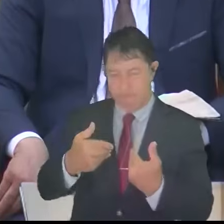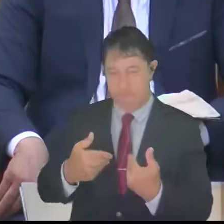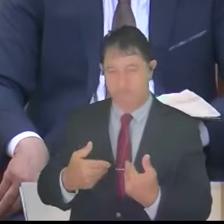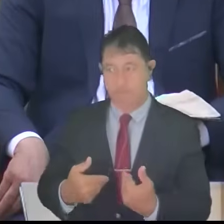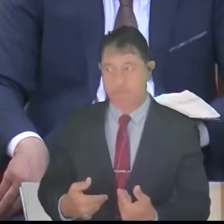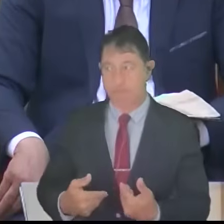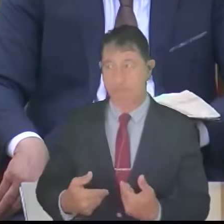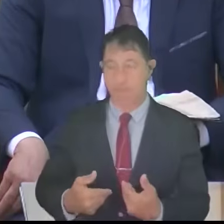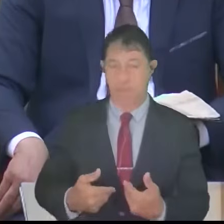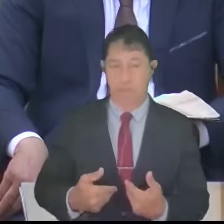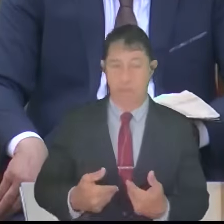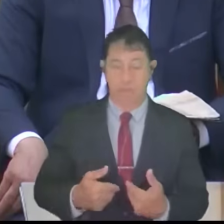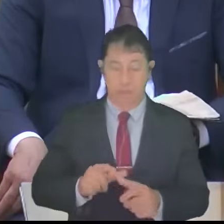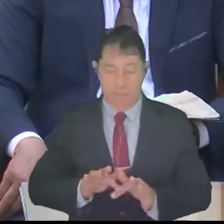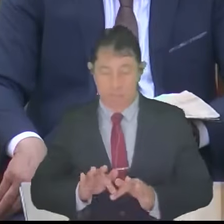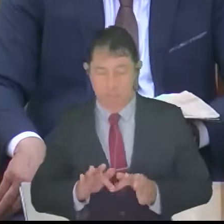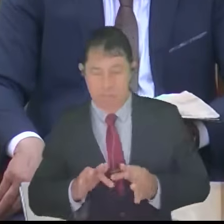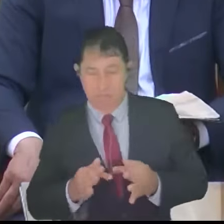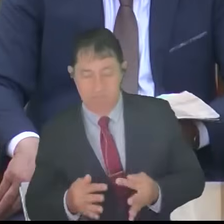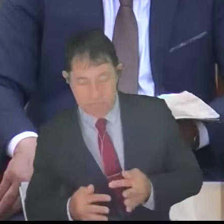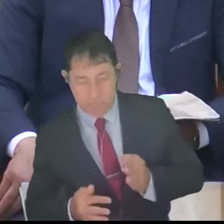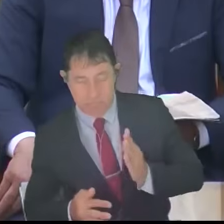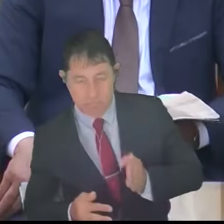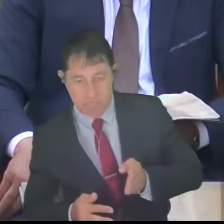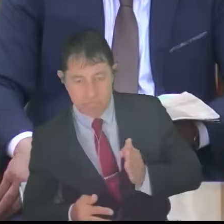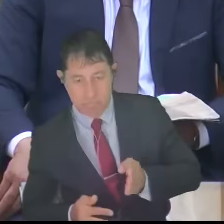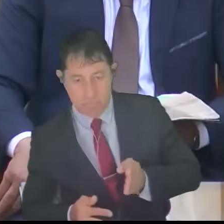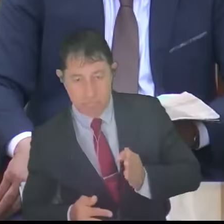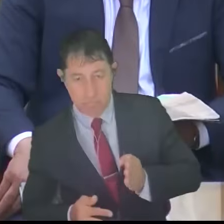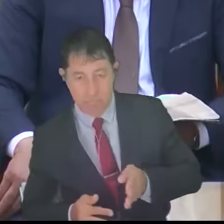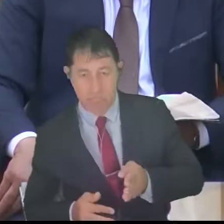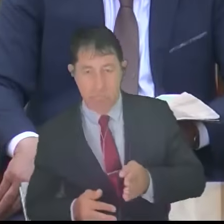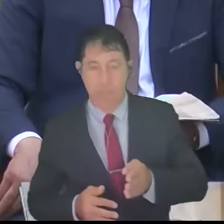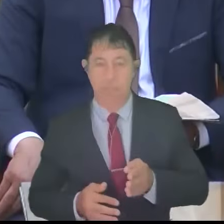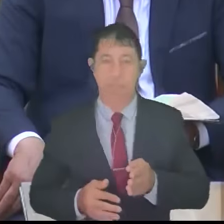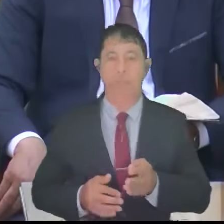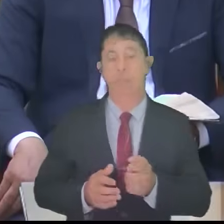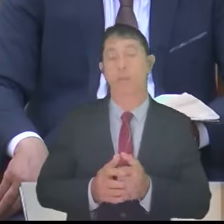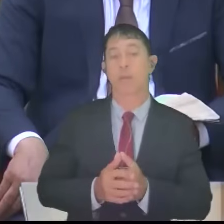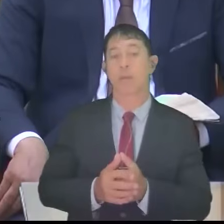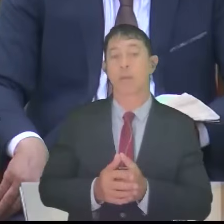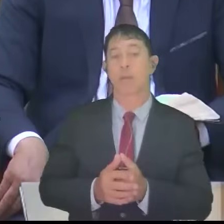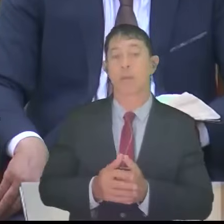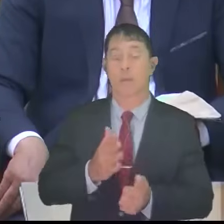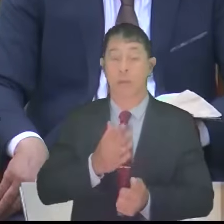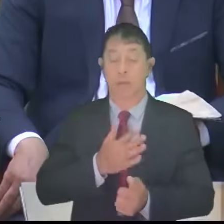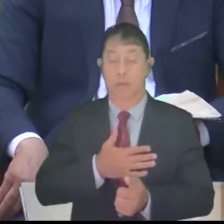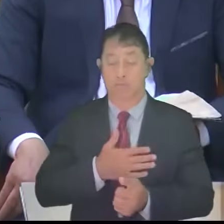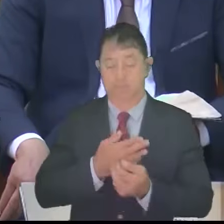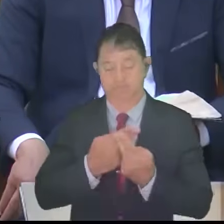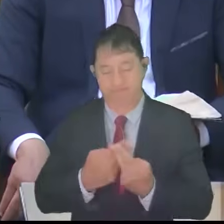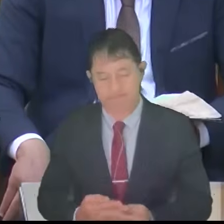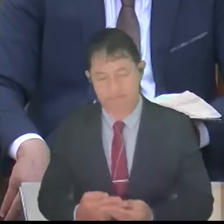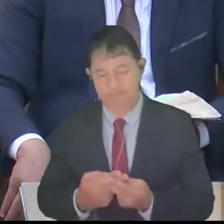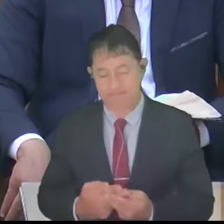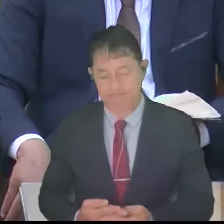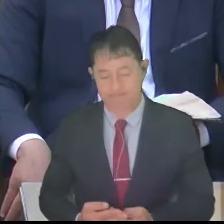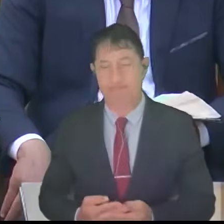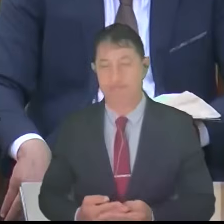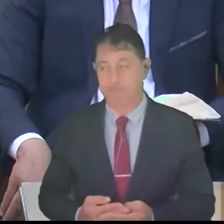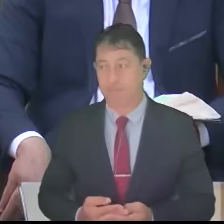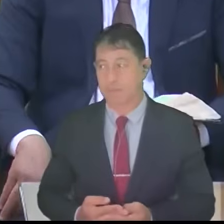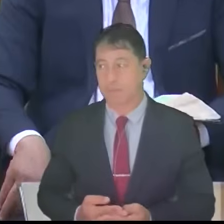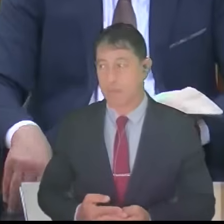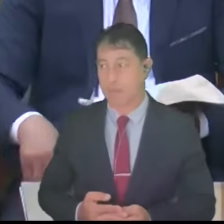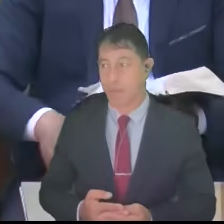irmãos? E humilde de coração, porque o meu jugo é suave e o meu fardo é leve. Volte um